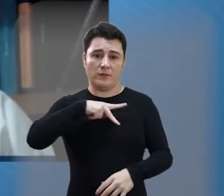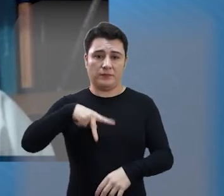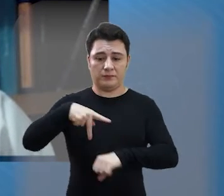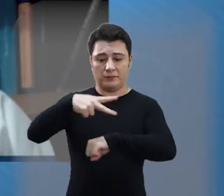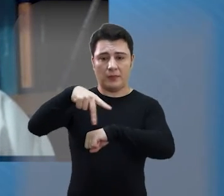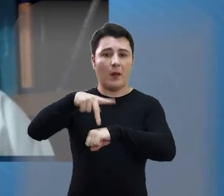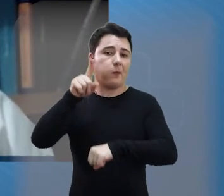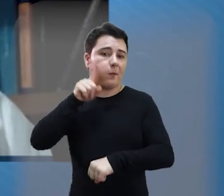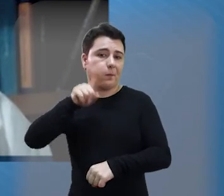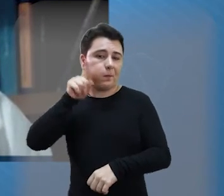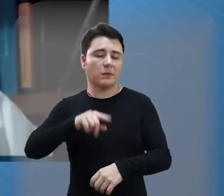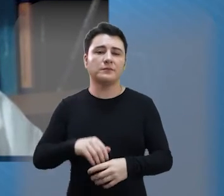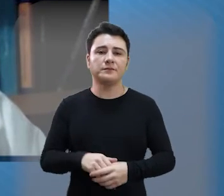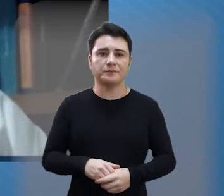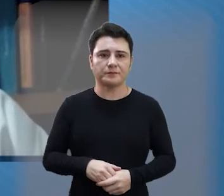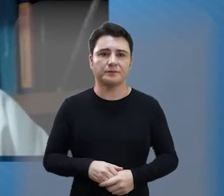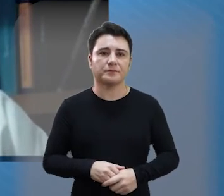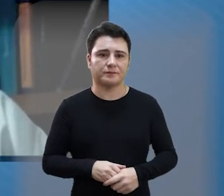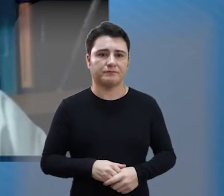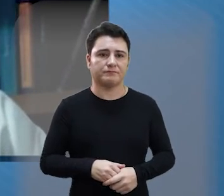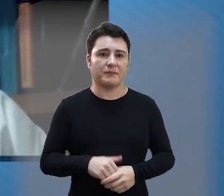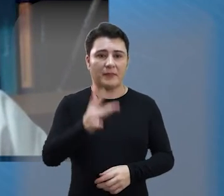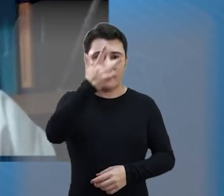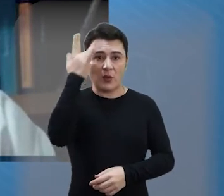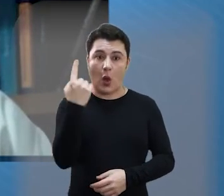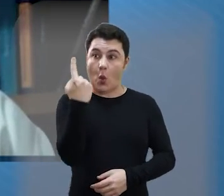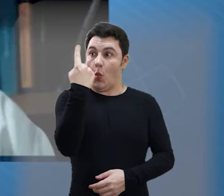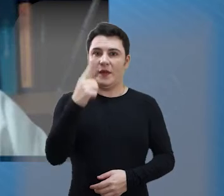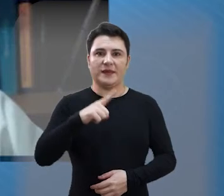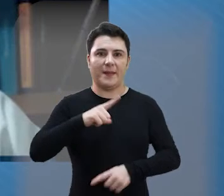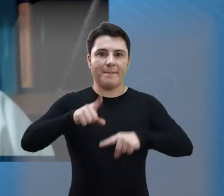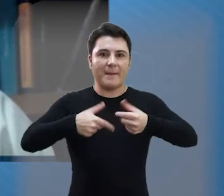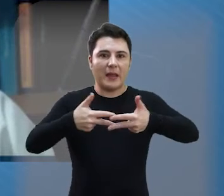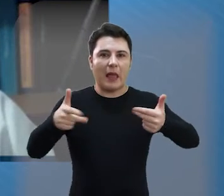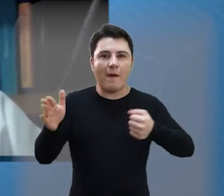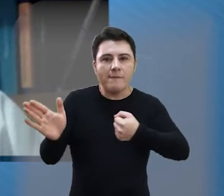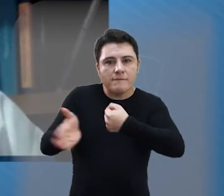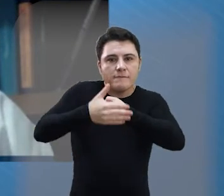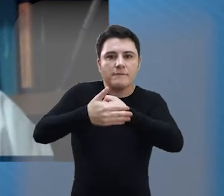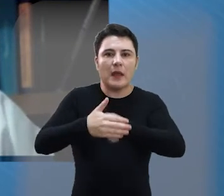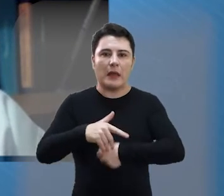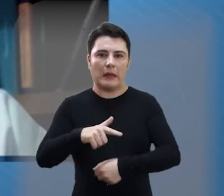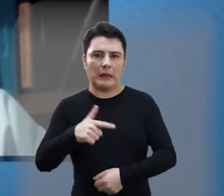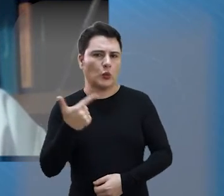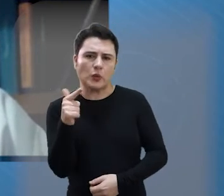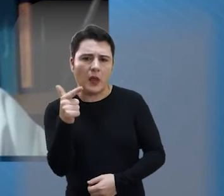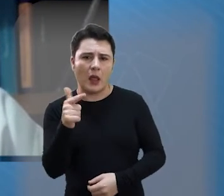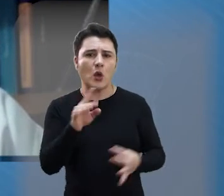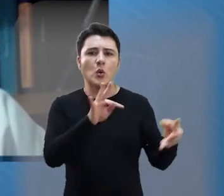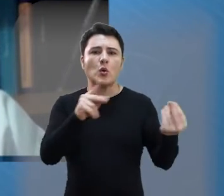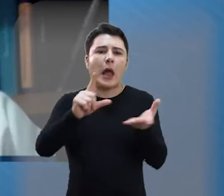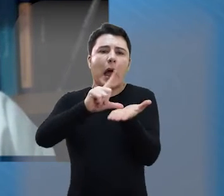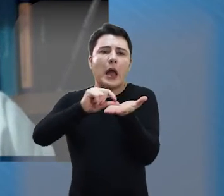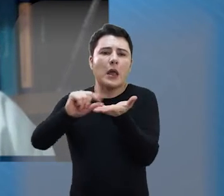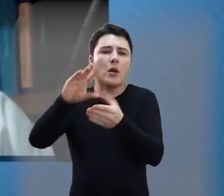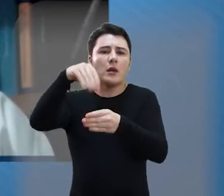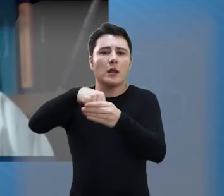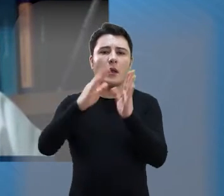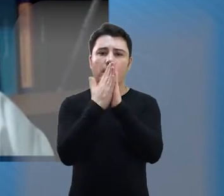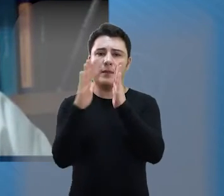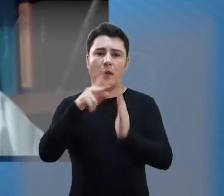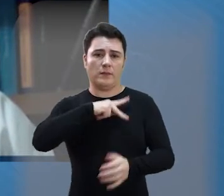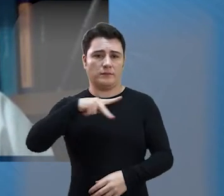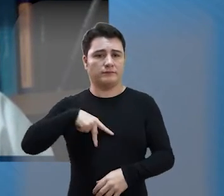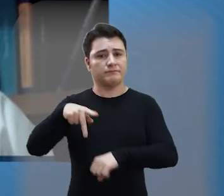Biblioteca Pública Americana está tudo lá, não tem ninguém que tenha alguma coisa escondida além do que está publicado